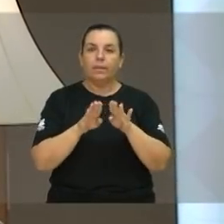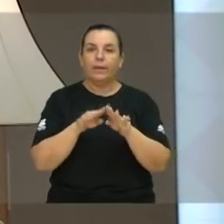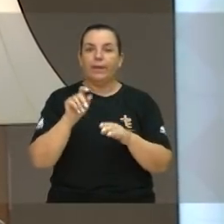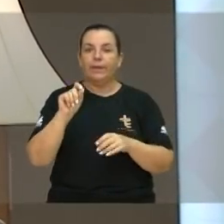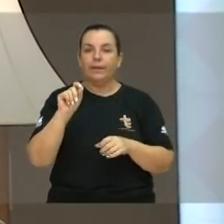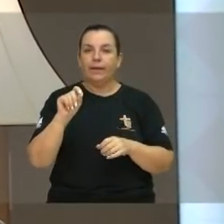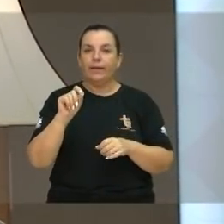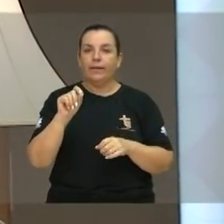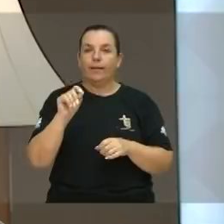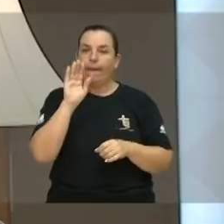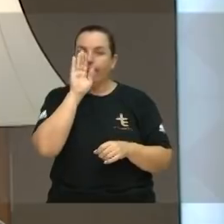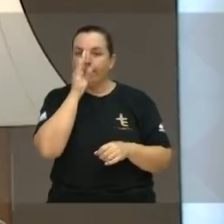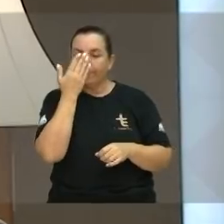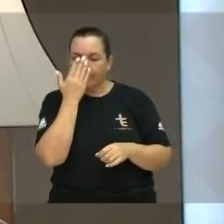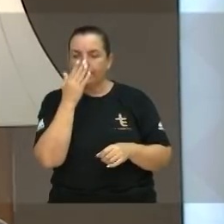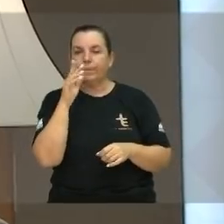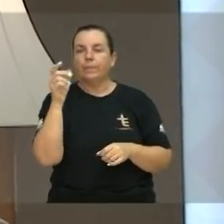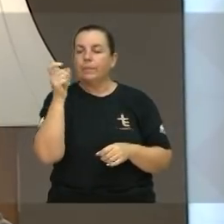traidores